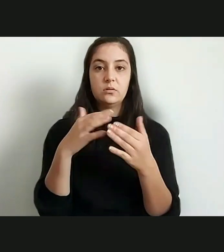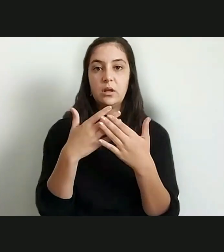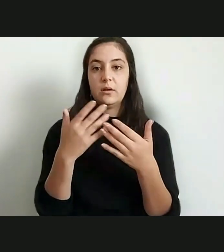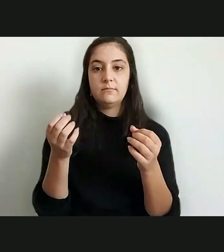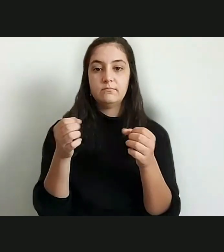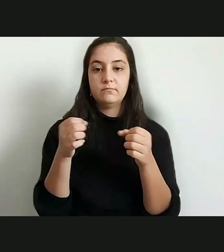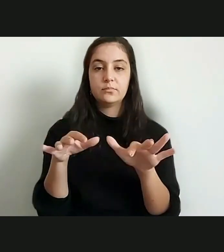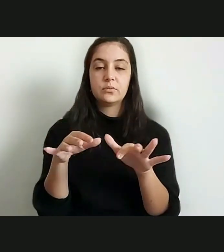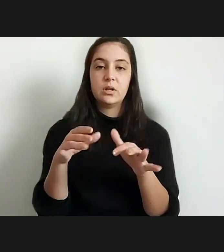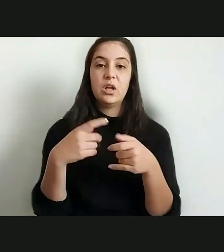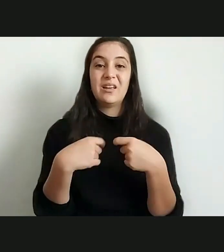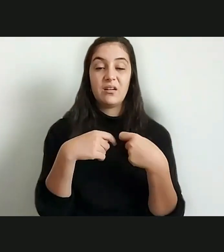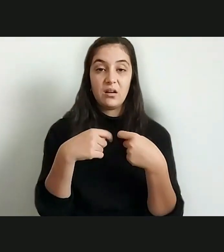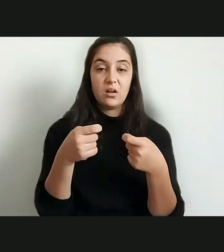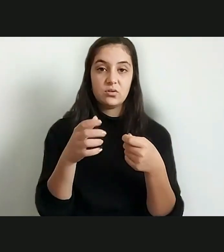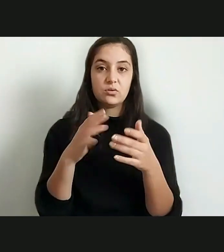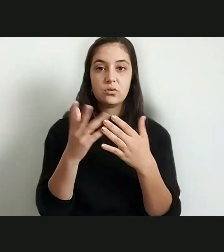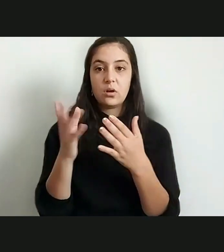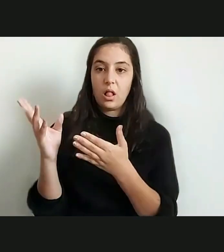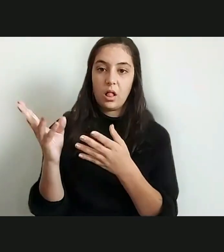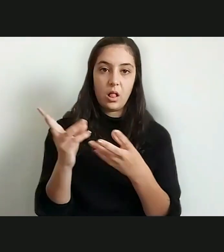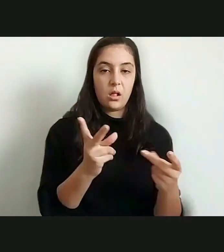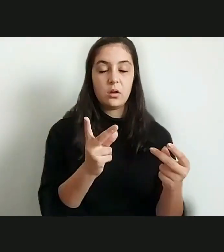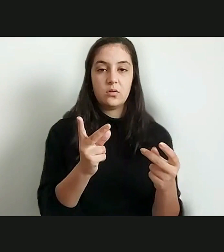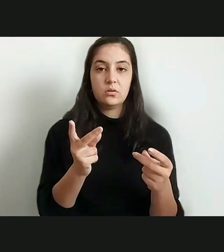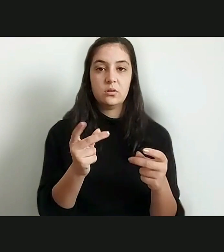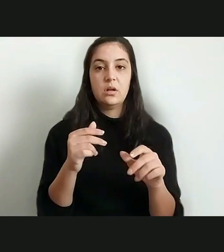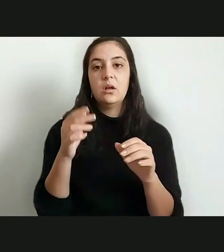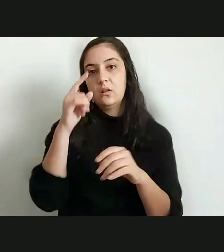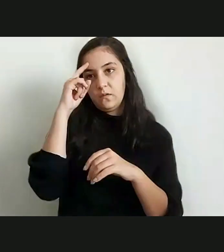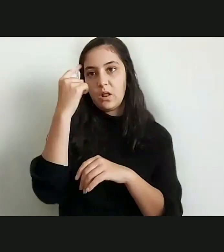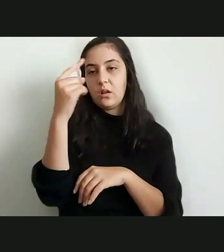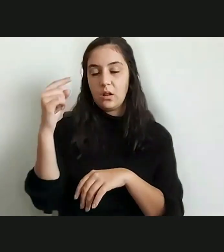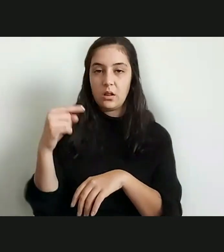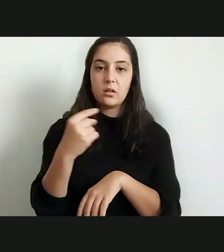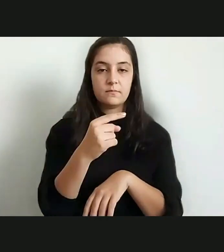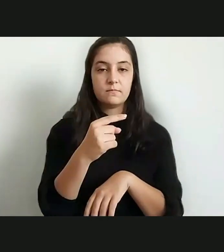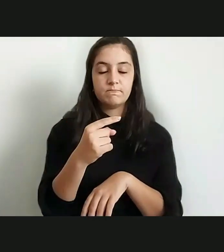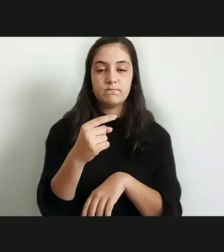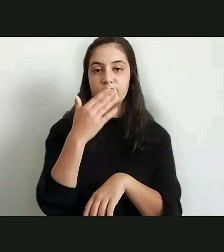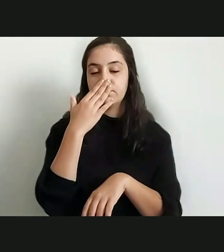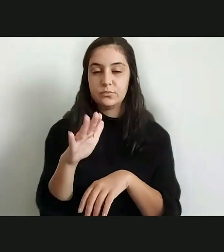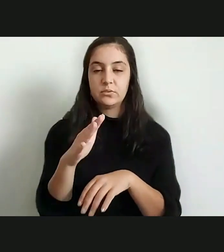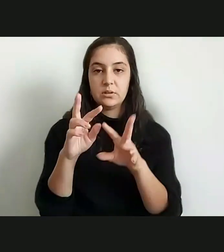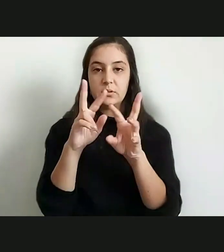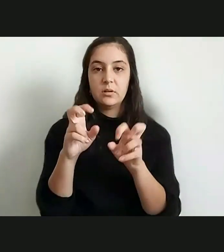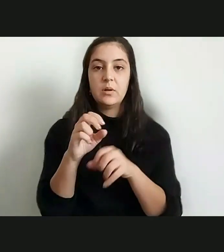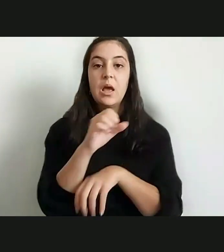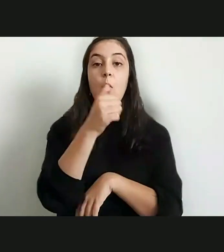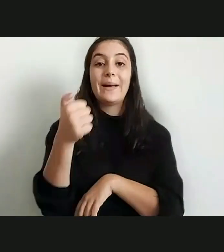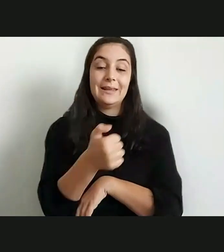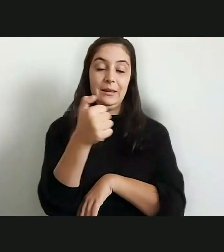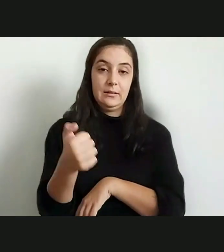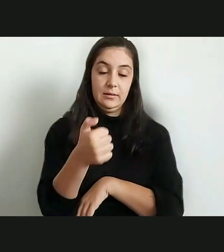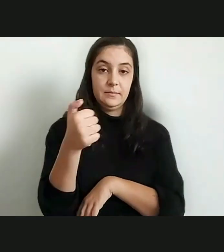e esses gastos devem ser calculados, com todas as dificuldades que sabemos que o país tem para enfrentar nessa matéria. Há uma quinta condição,